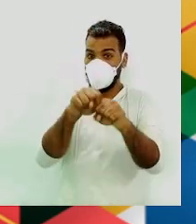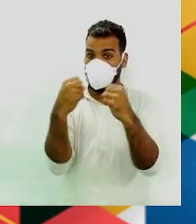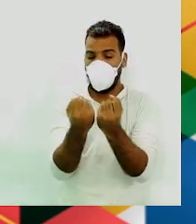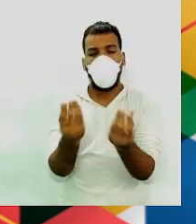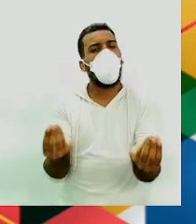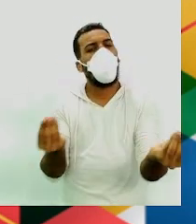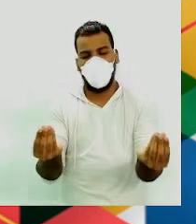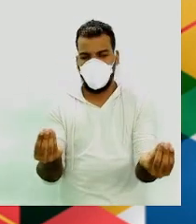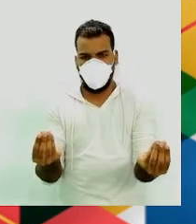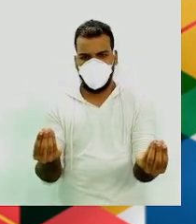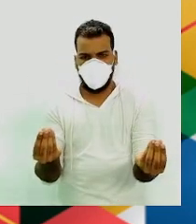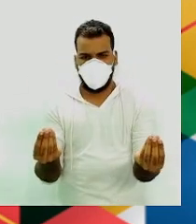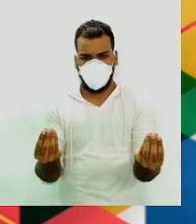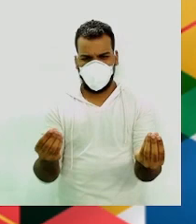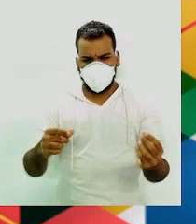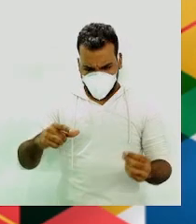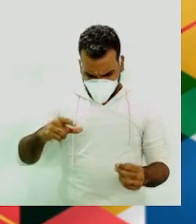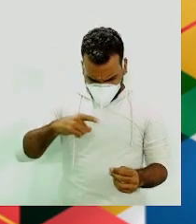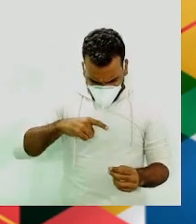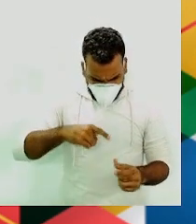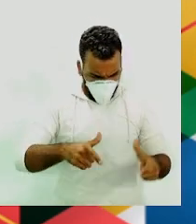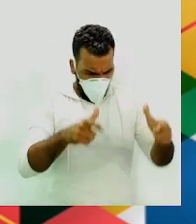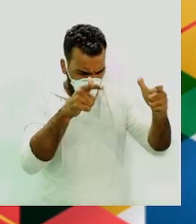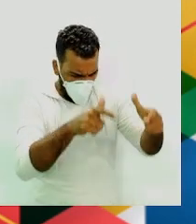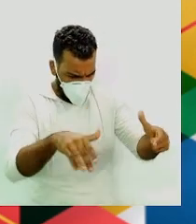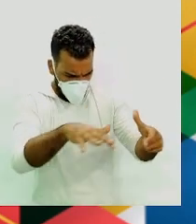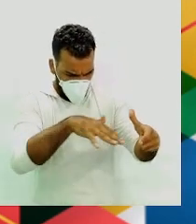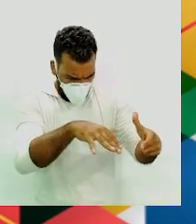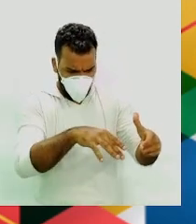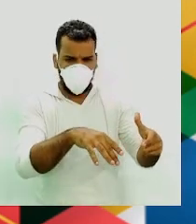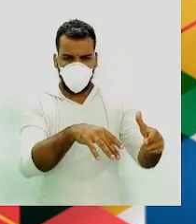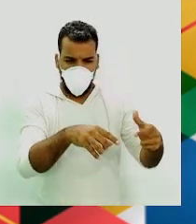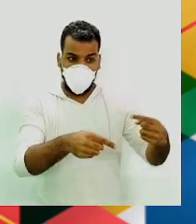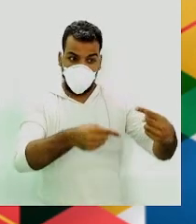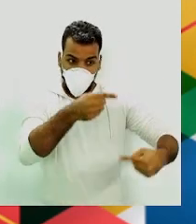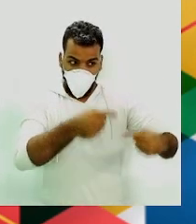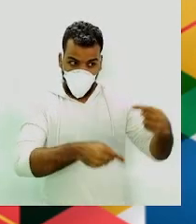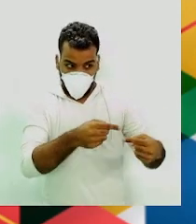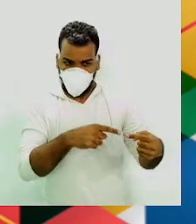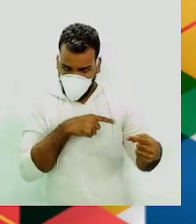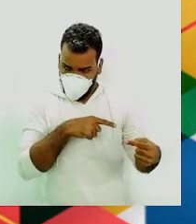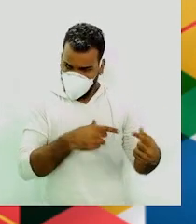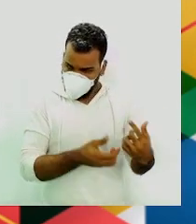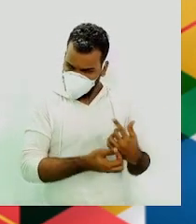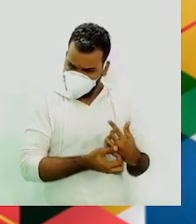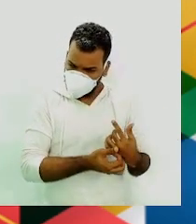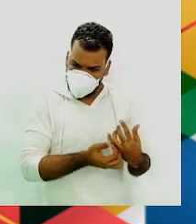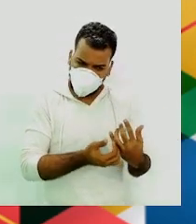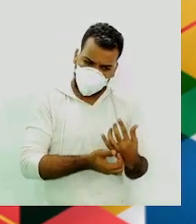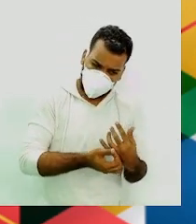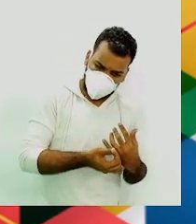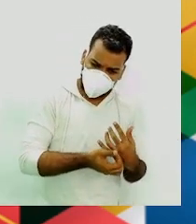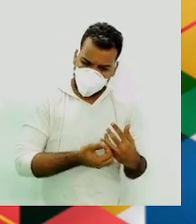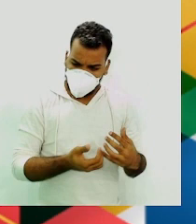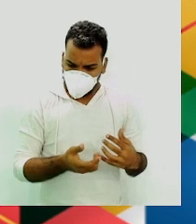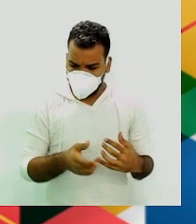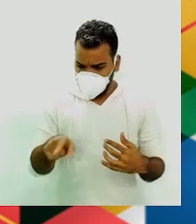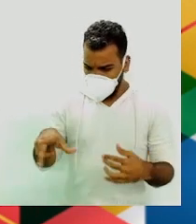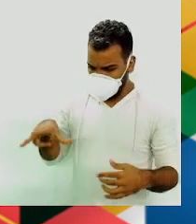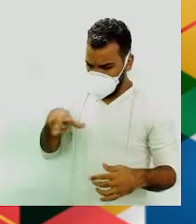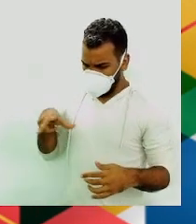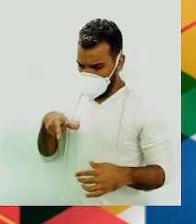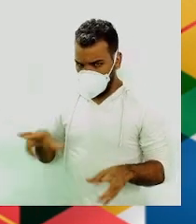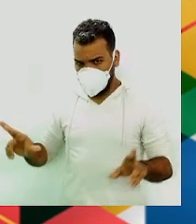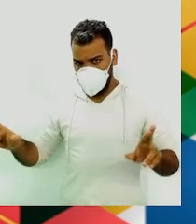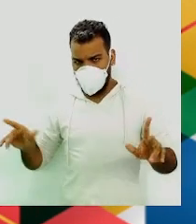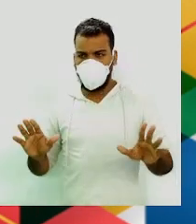social? Existe um espaço específico para o que é público, não é? Diferente daquilo que é privado,